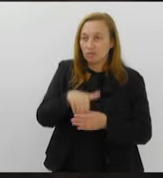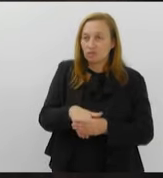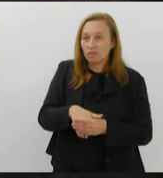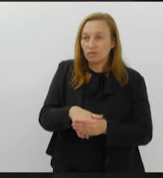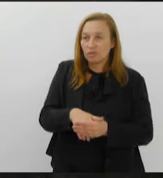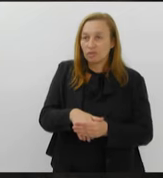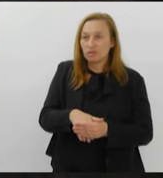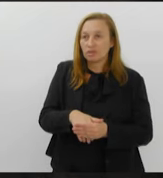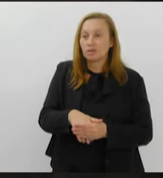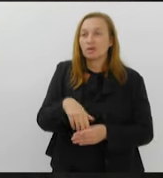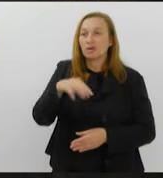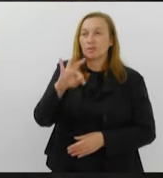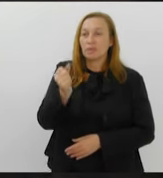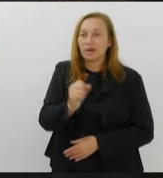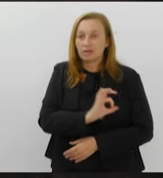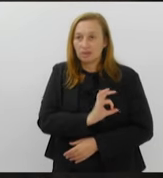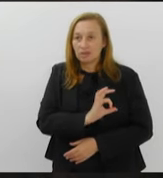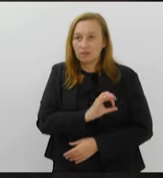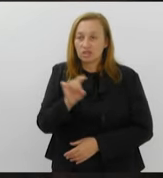Rocha e Zeidan.